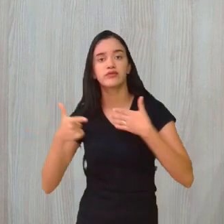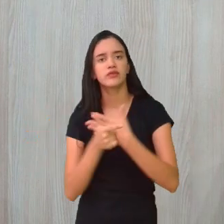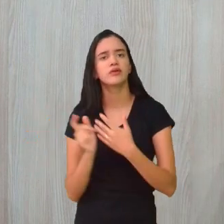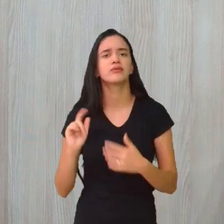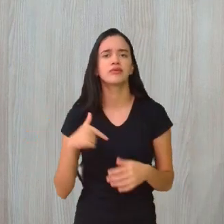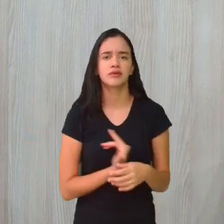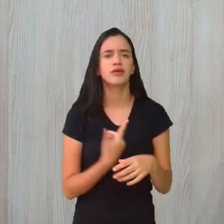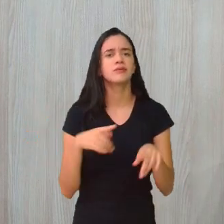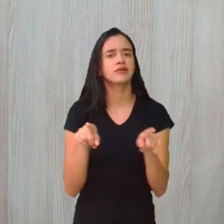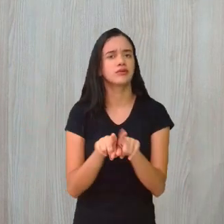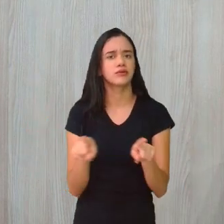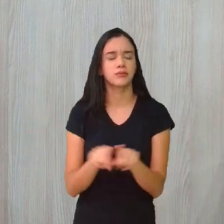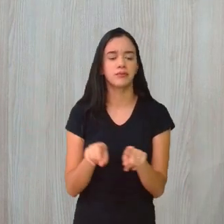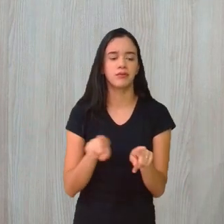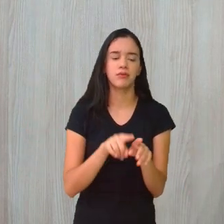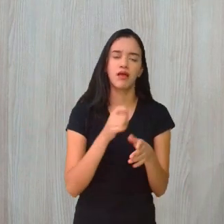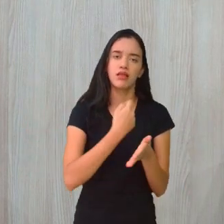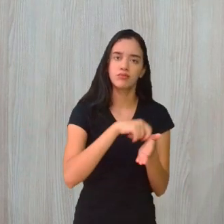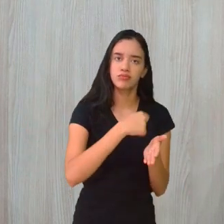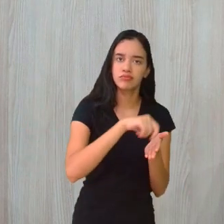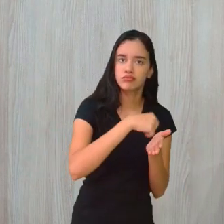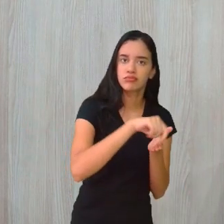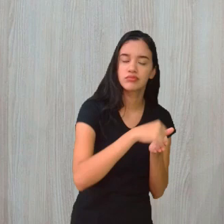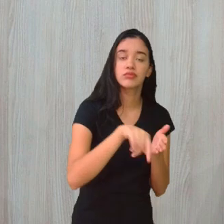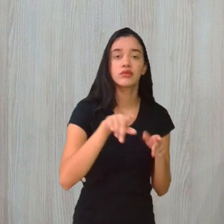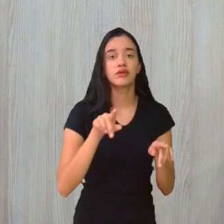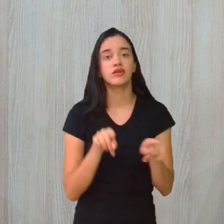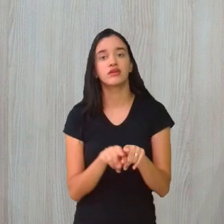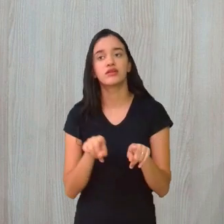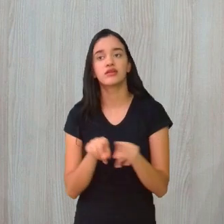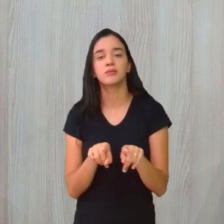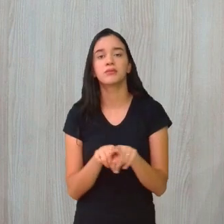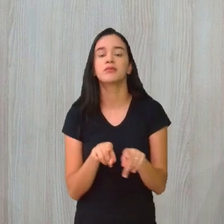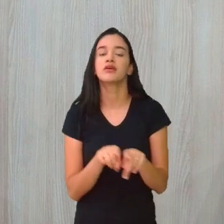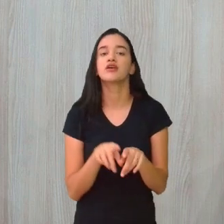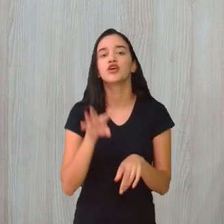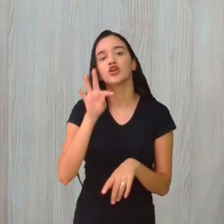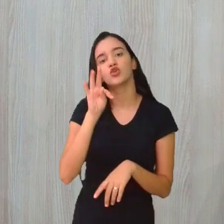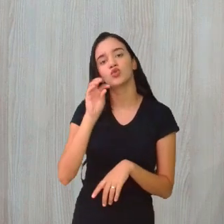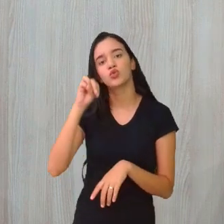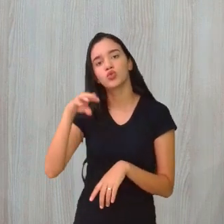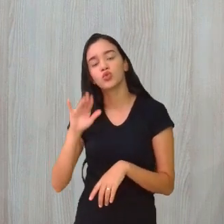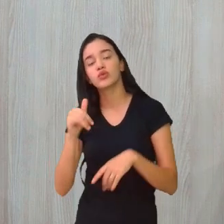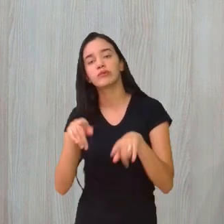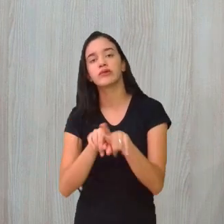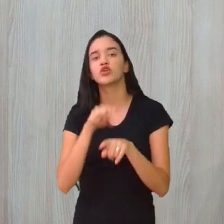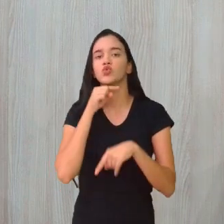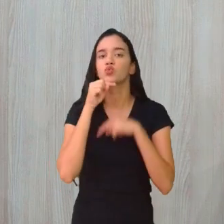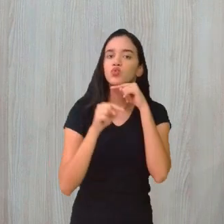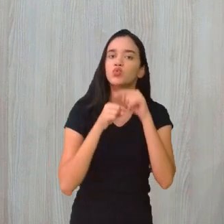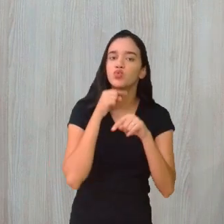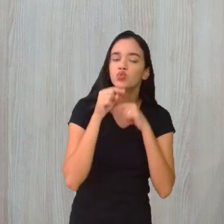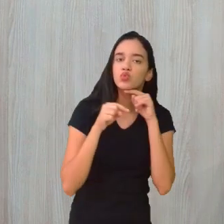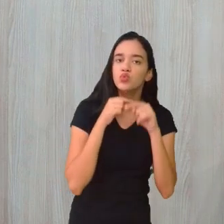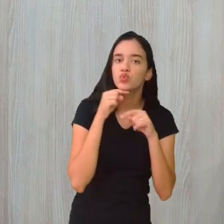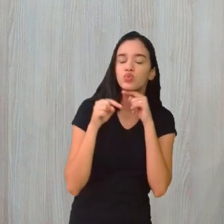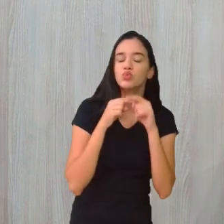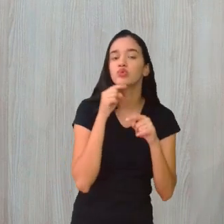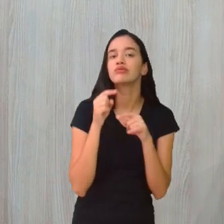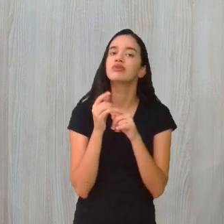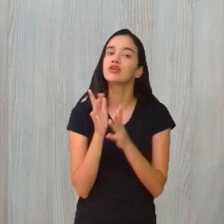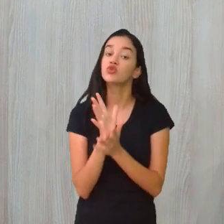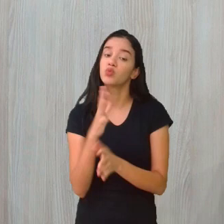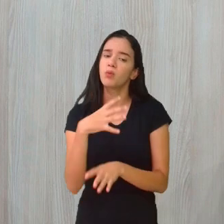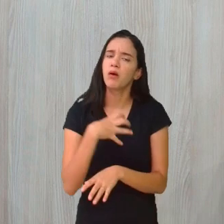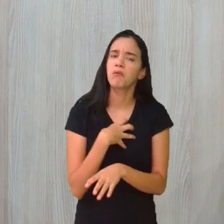também representar na escrita tom, dúvida, né? Sim. De maneira